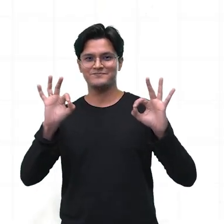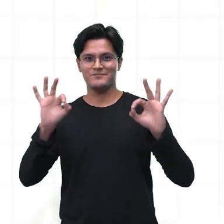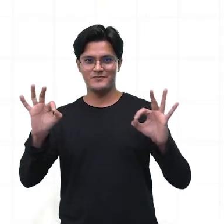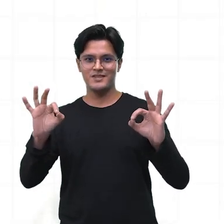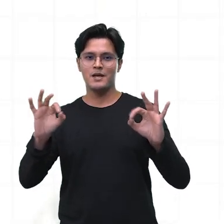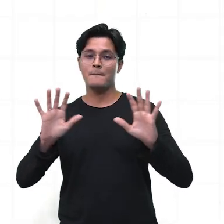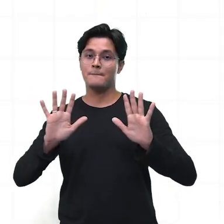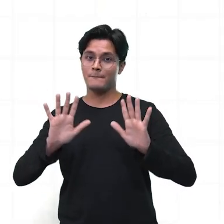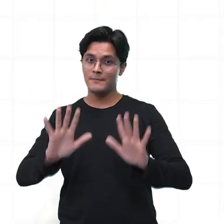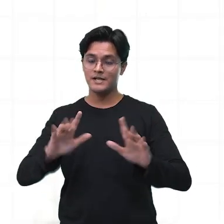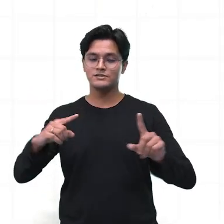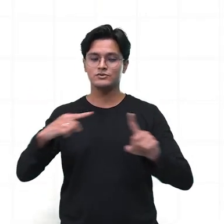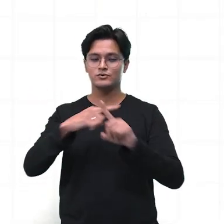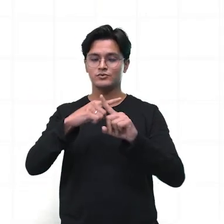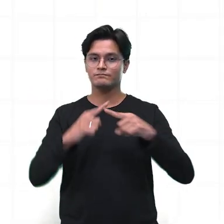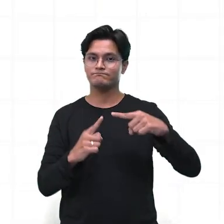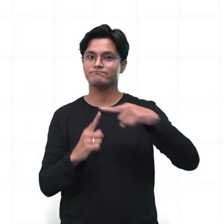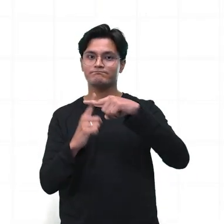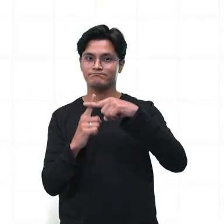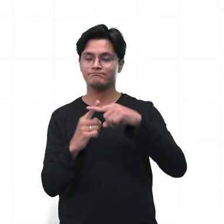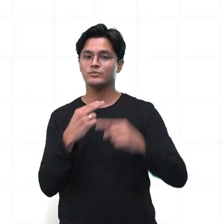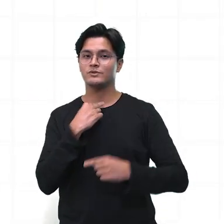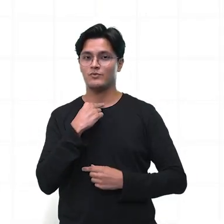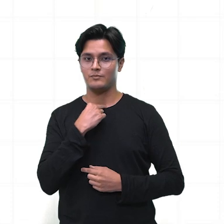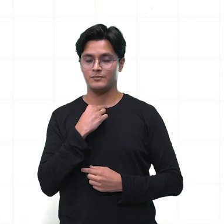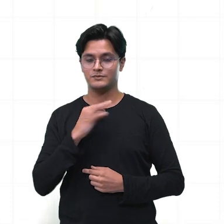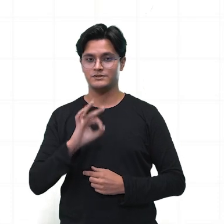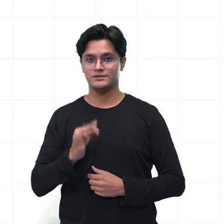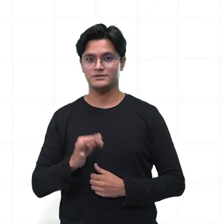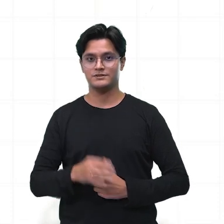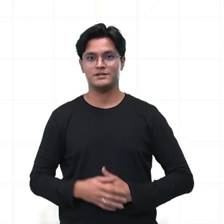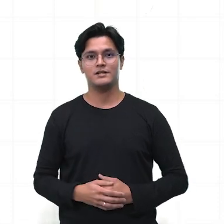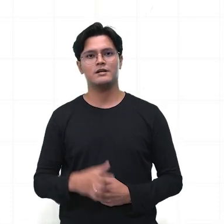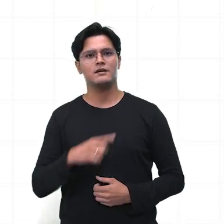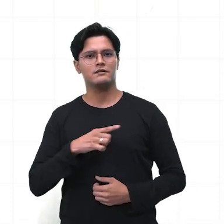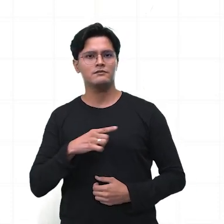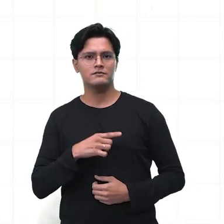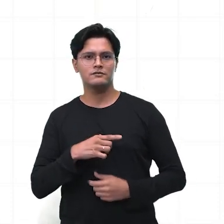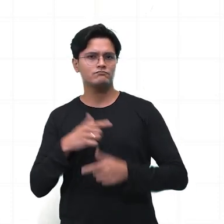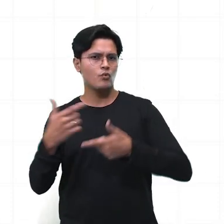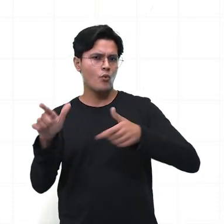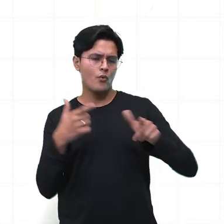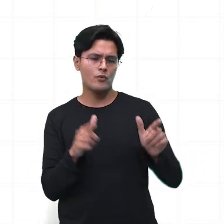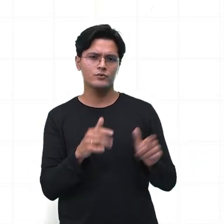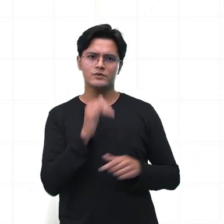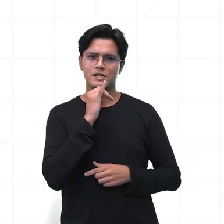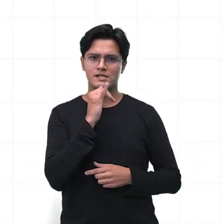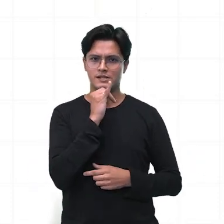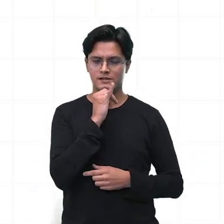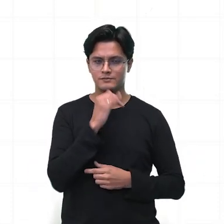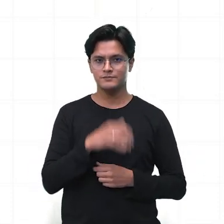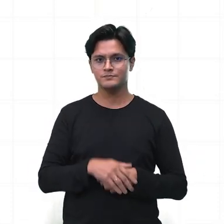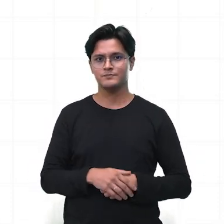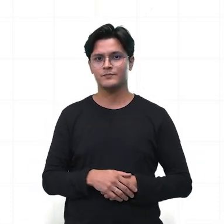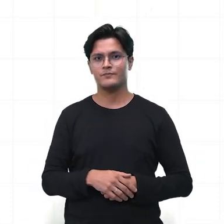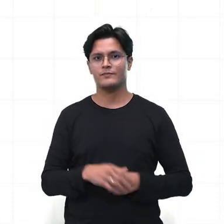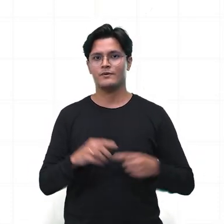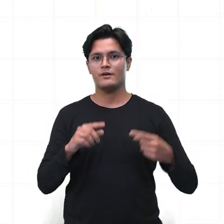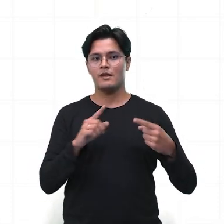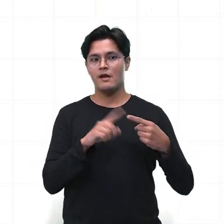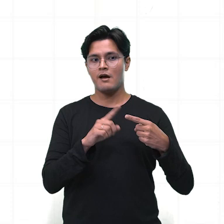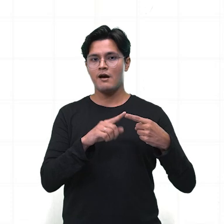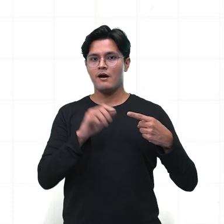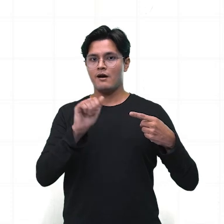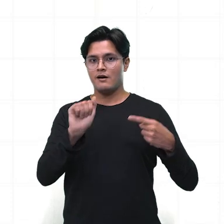se cruzam, tá bom? Muito bem, então aqui nós temos mais alguns exemplos, Letra A.